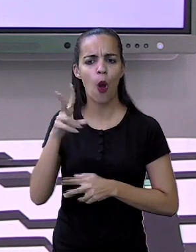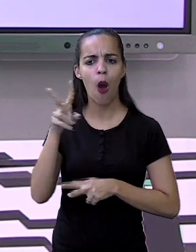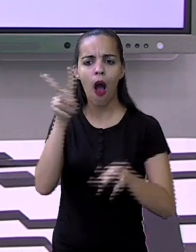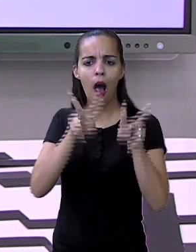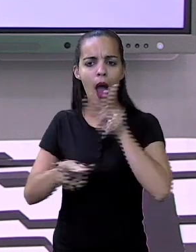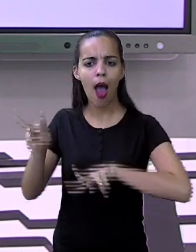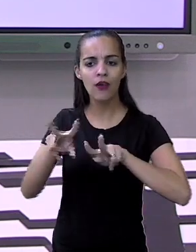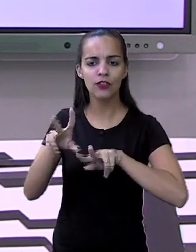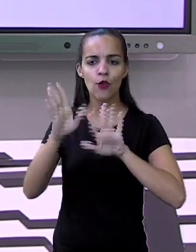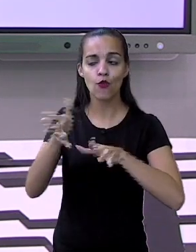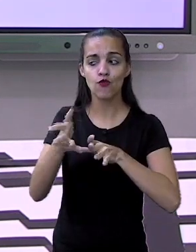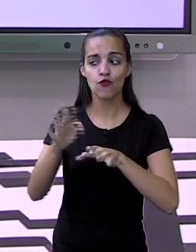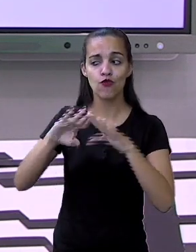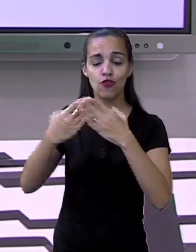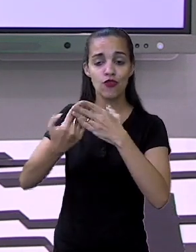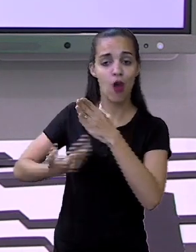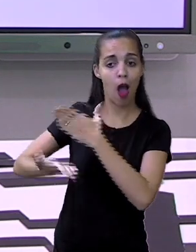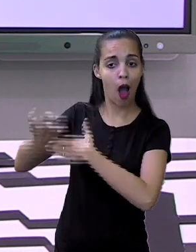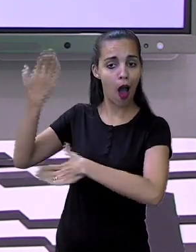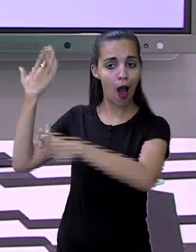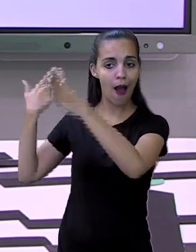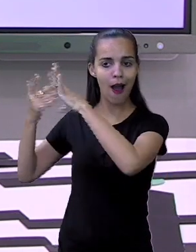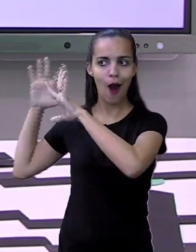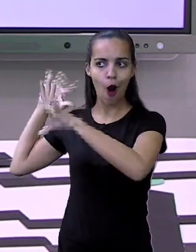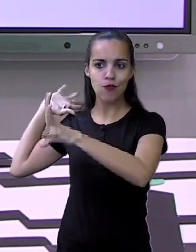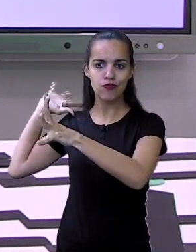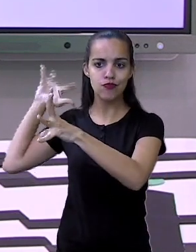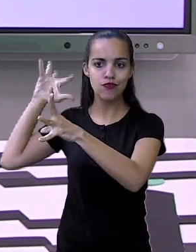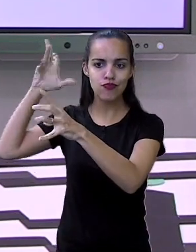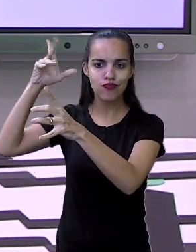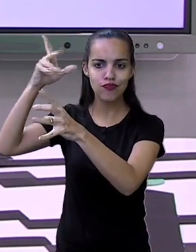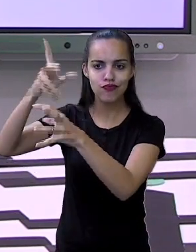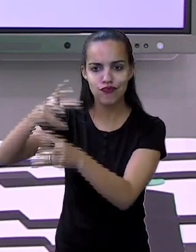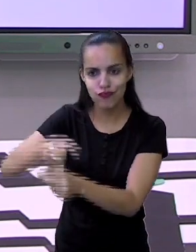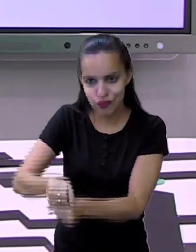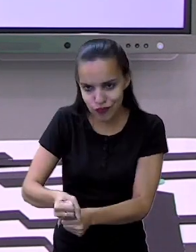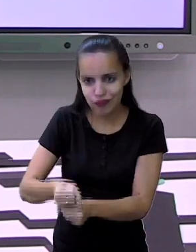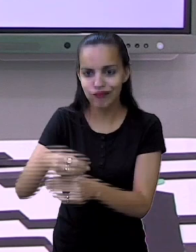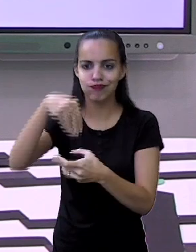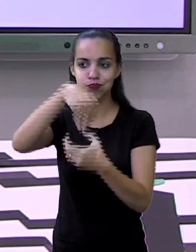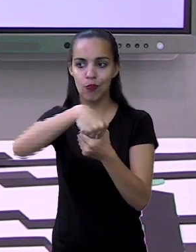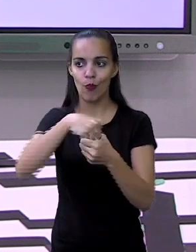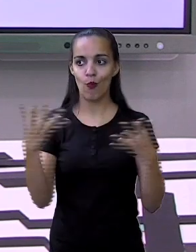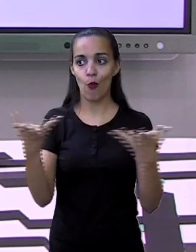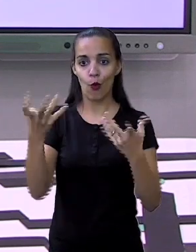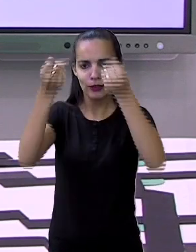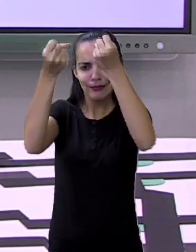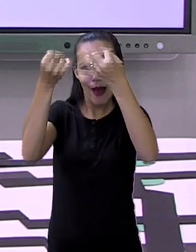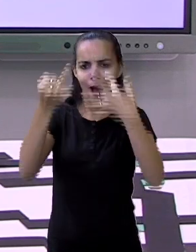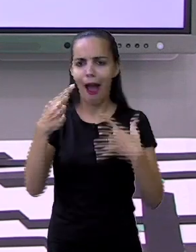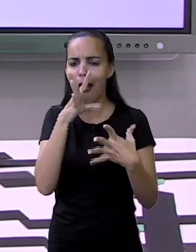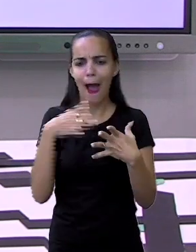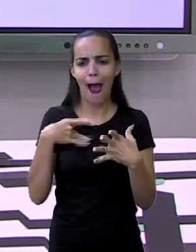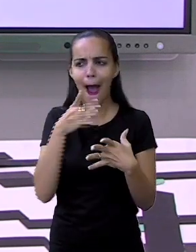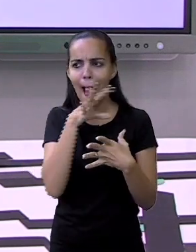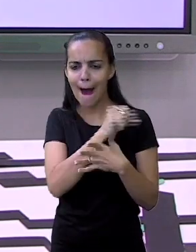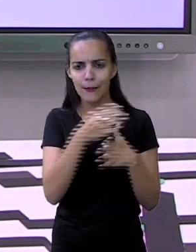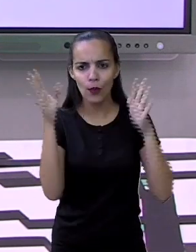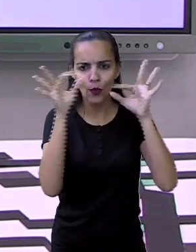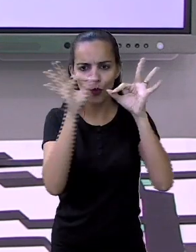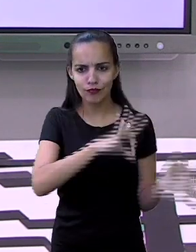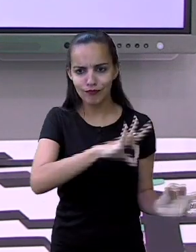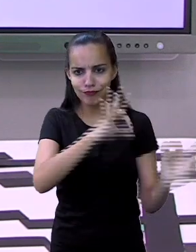revisional das 4 aulas anteriores. Olha só, o que nós vamos estudar hoje? Muito